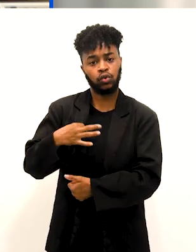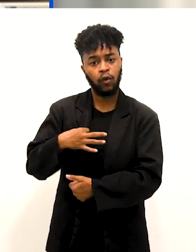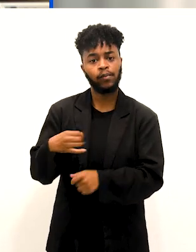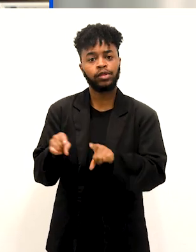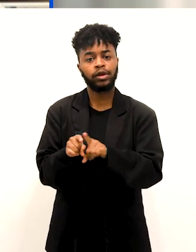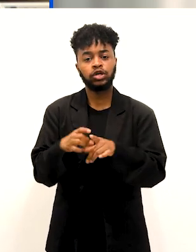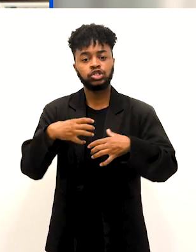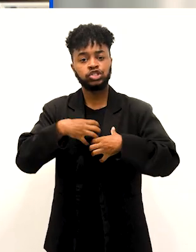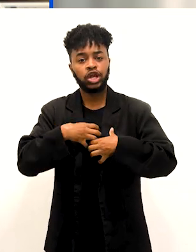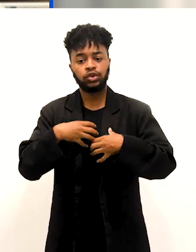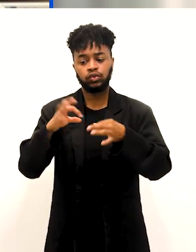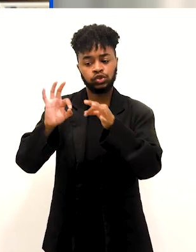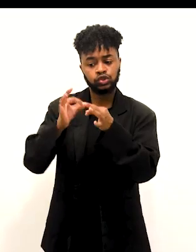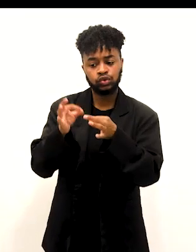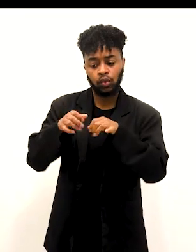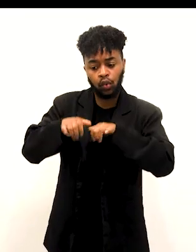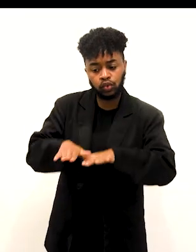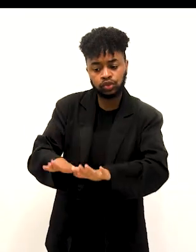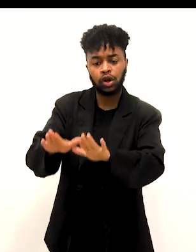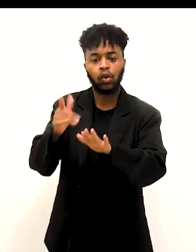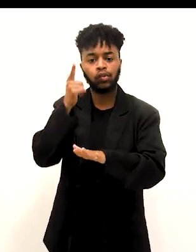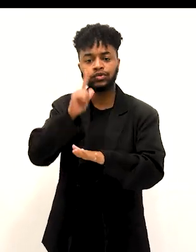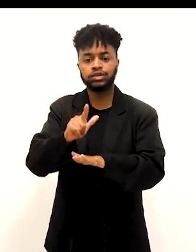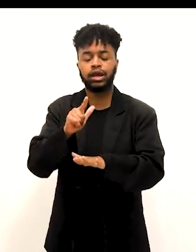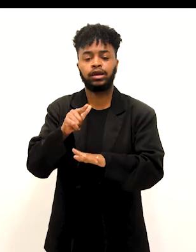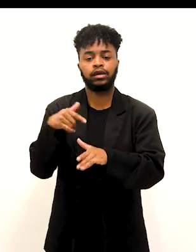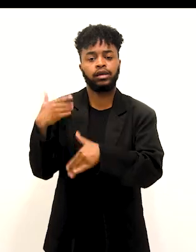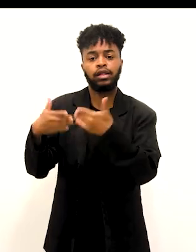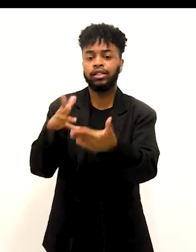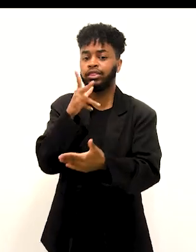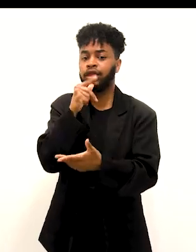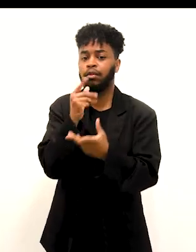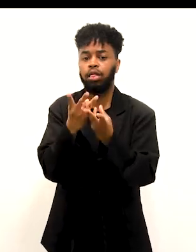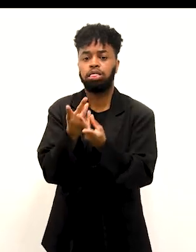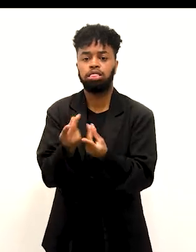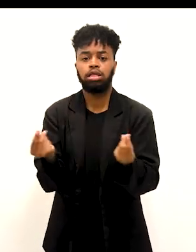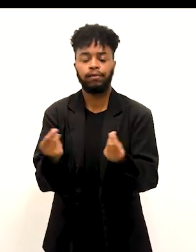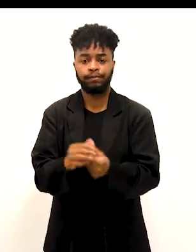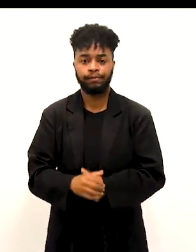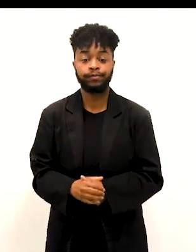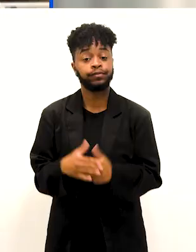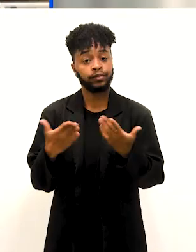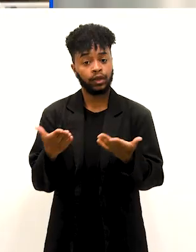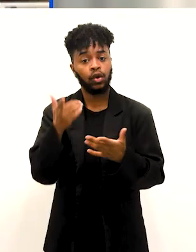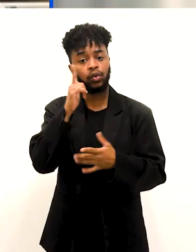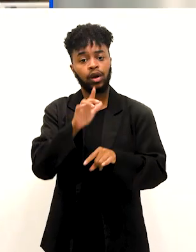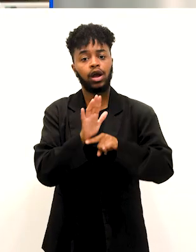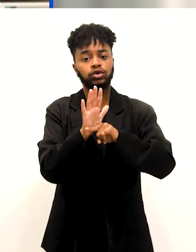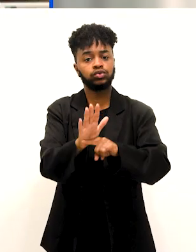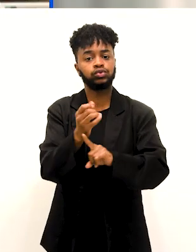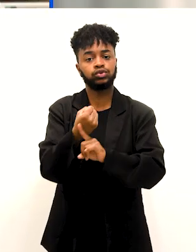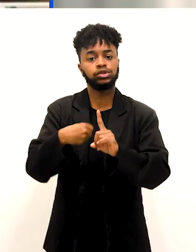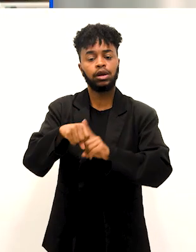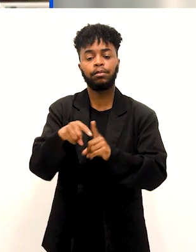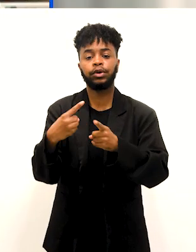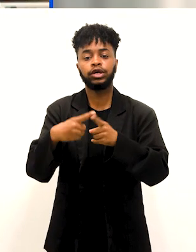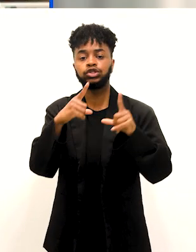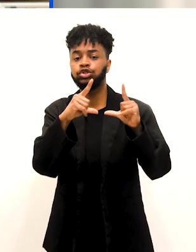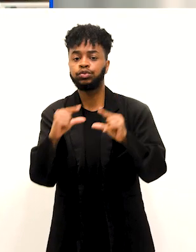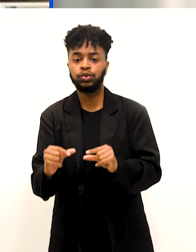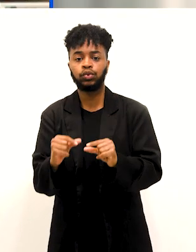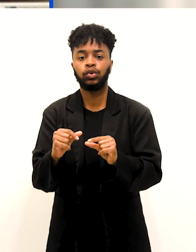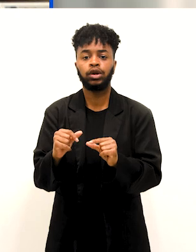de costurar que vão durar mais. E isso já é uma forma de você contribuir muito com a sociedade, diminuindo o desperdício. A mesma coisa